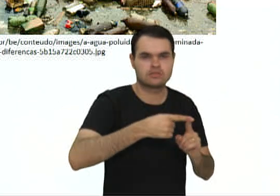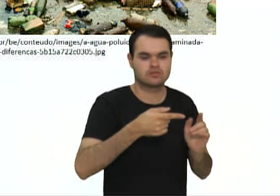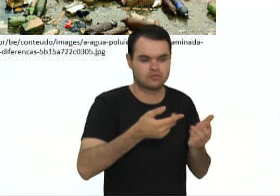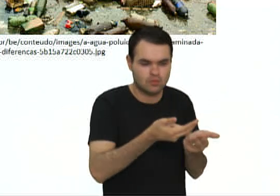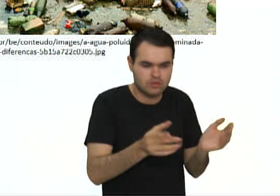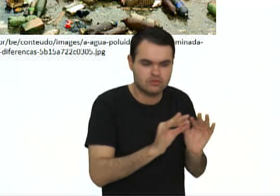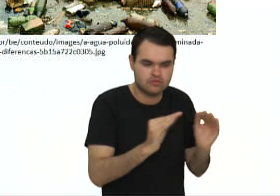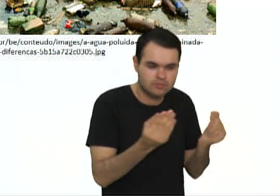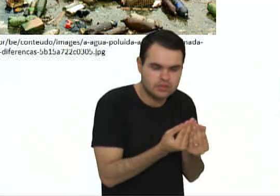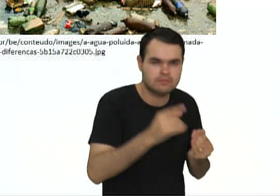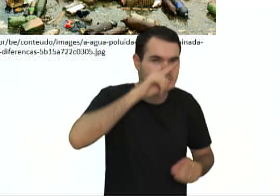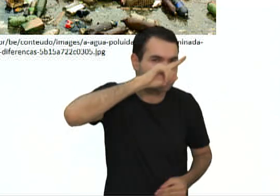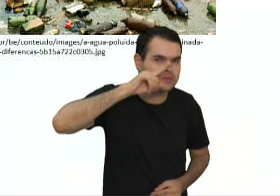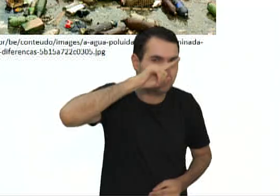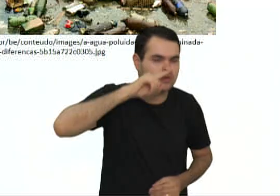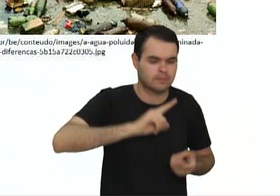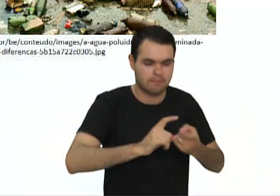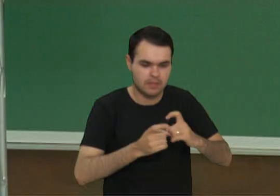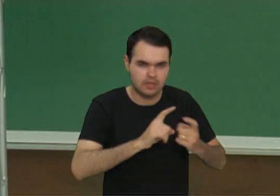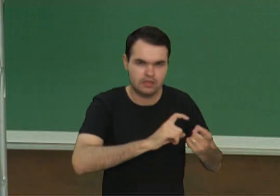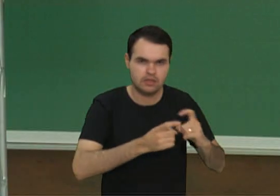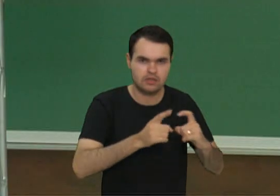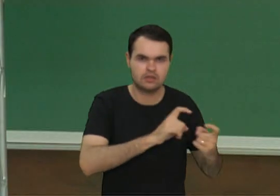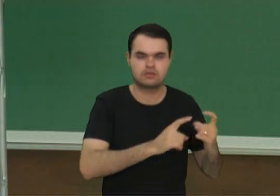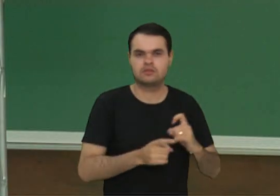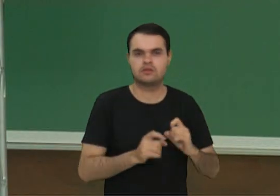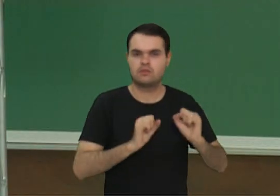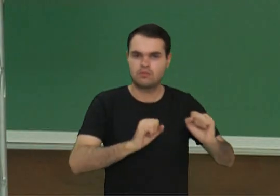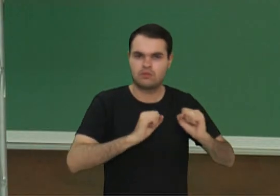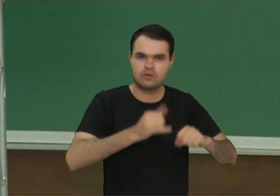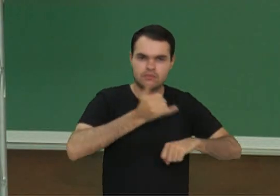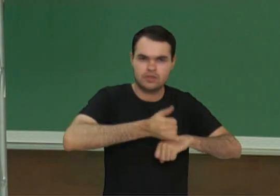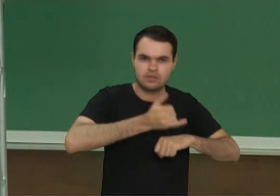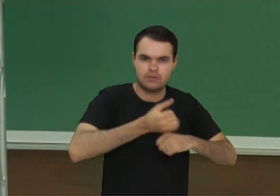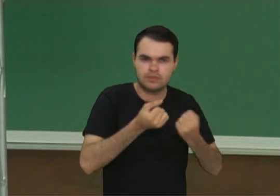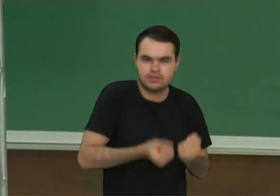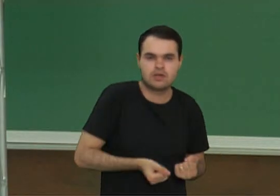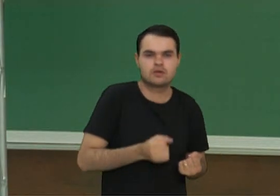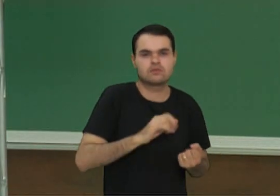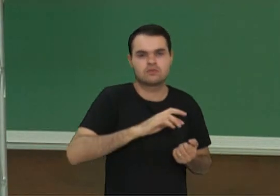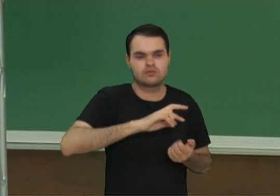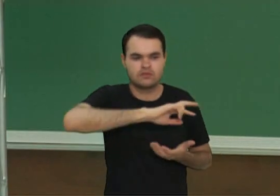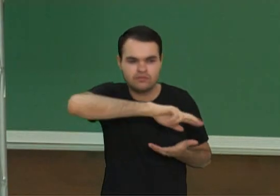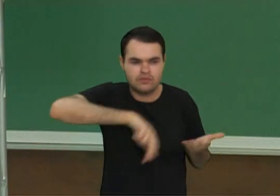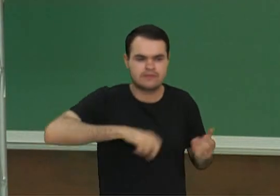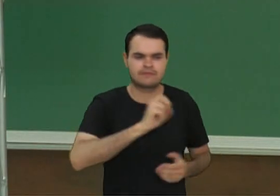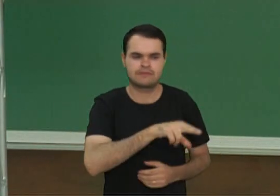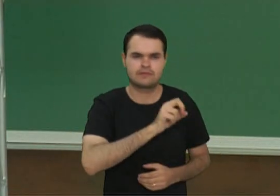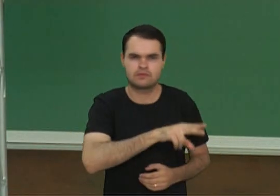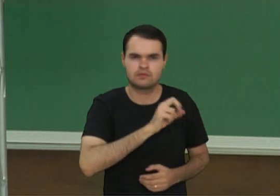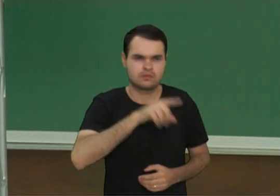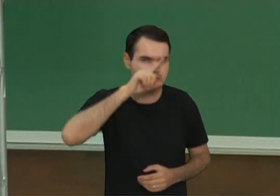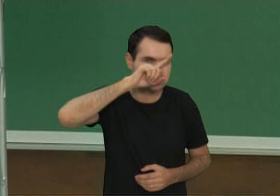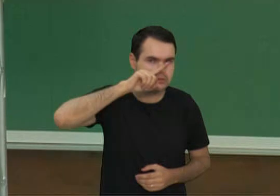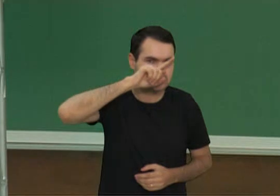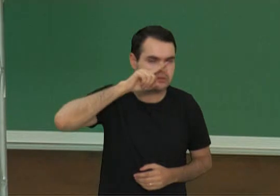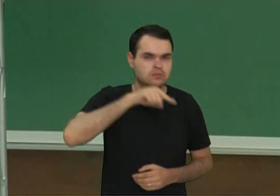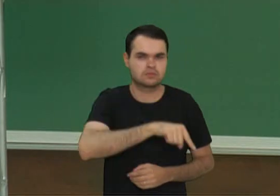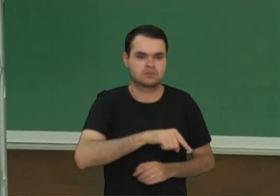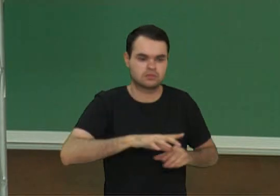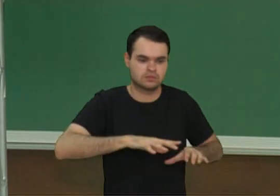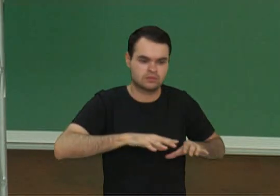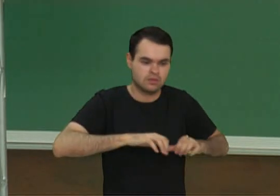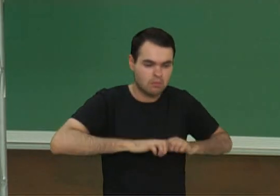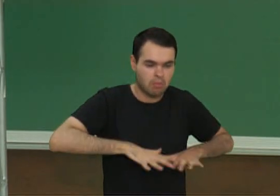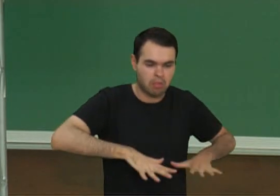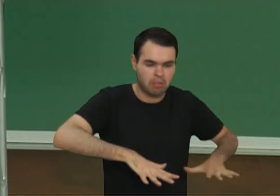são nocivas, quer sejam bactérias, quer sejam metais pesados, elementos radioativos, enfim, ela estará contaminada